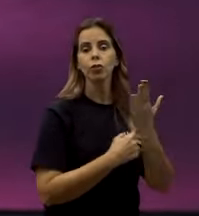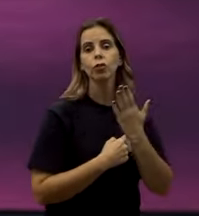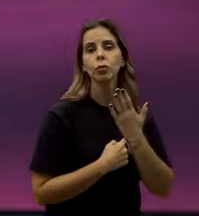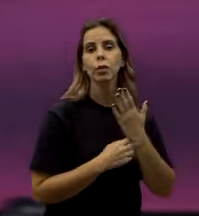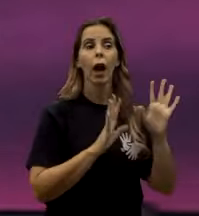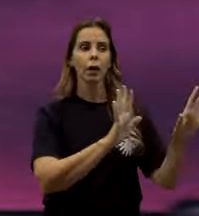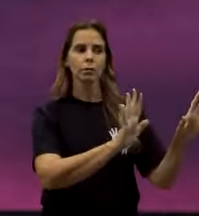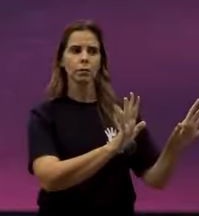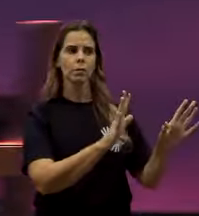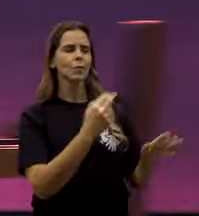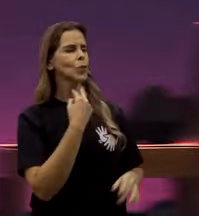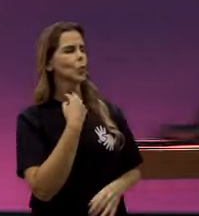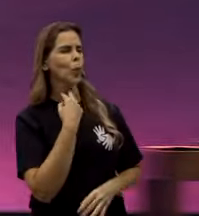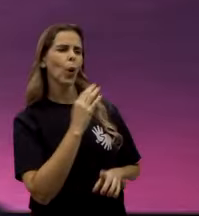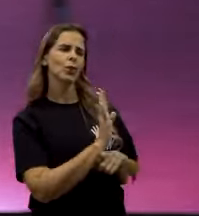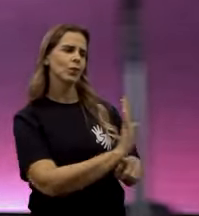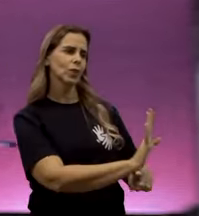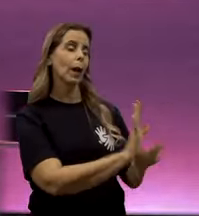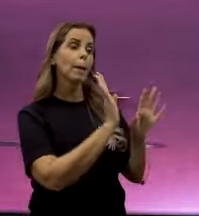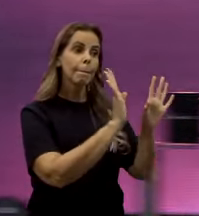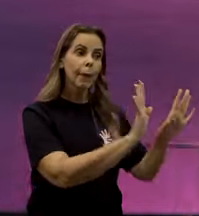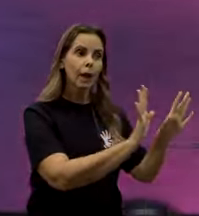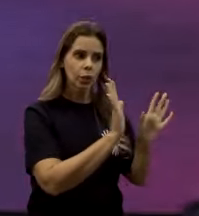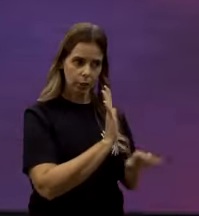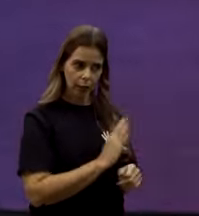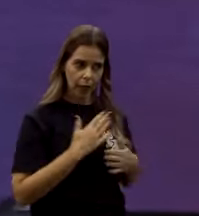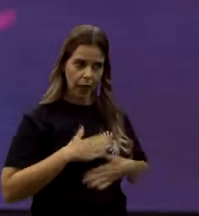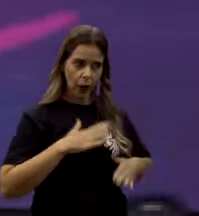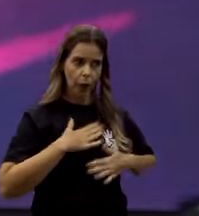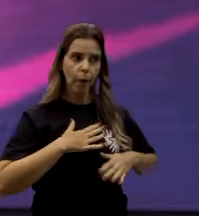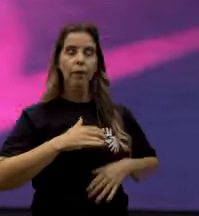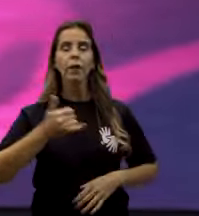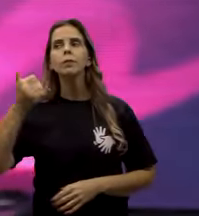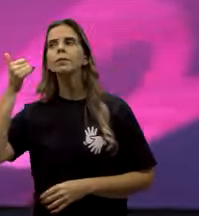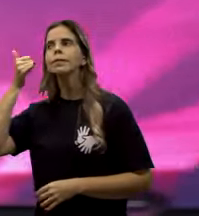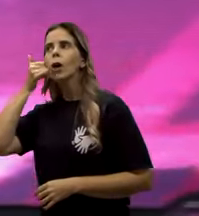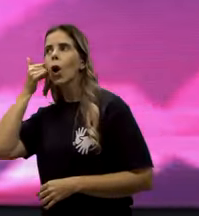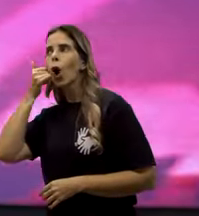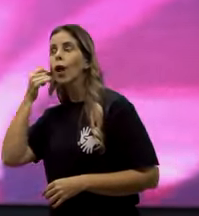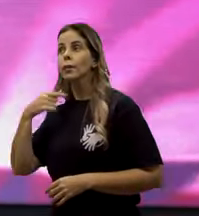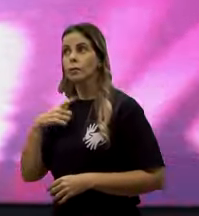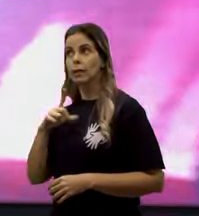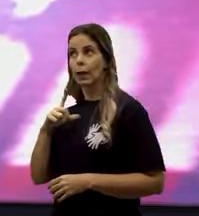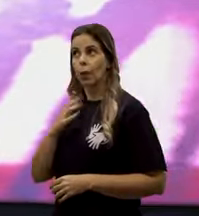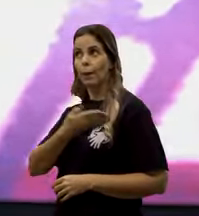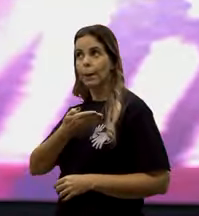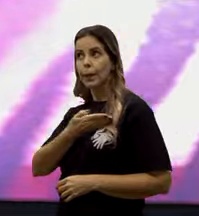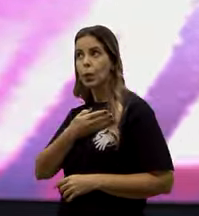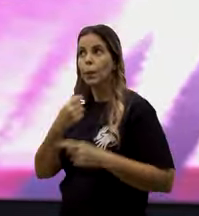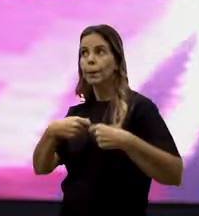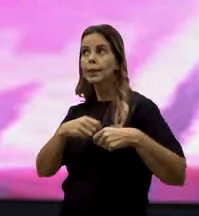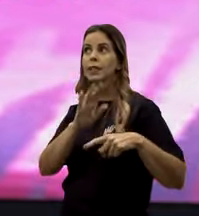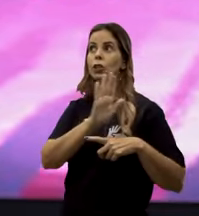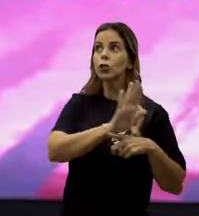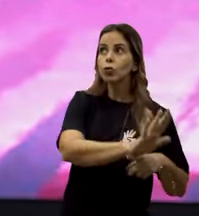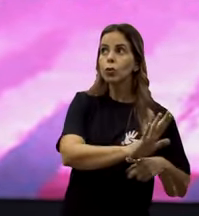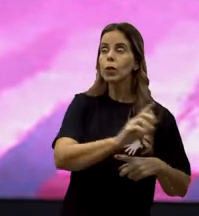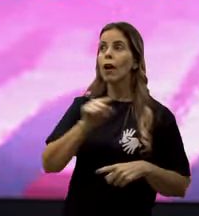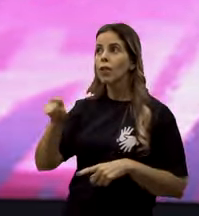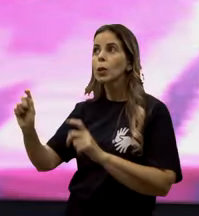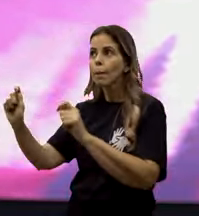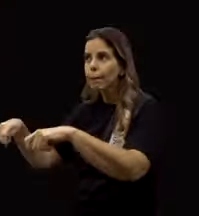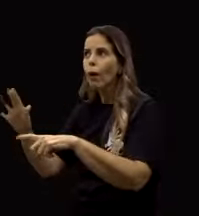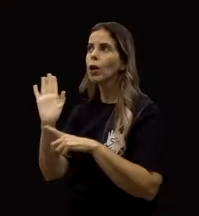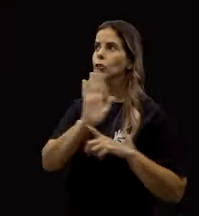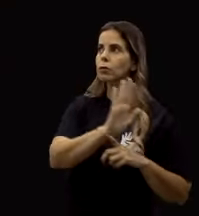pegava o telefone aqui onde você tá pode fazer isso aqui tal Acabou então às vezes eu não tenho a solução mas eu tenho